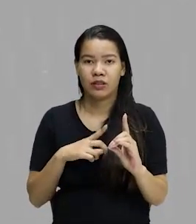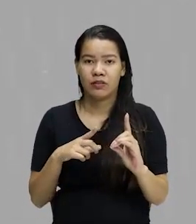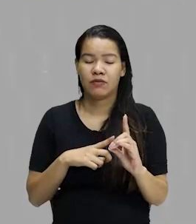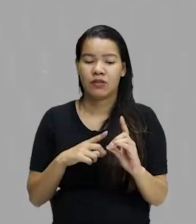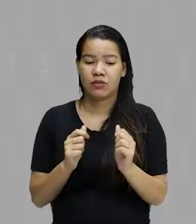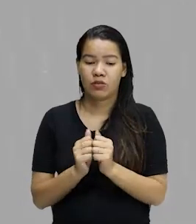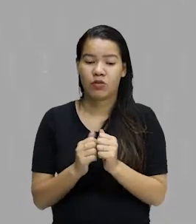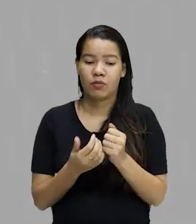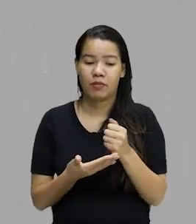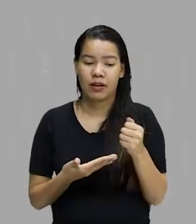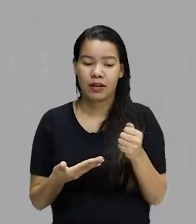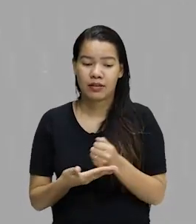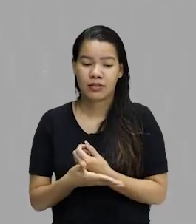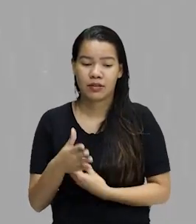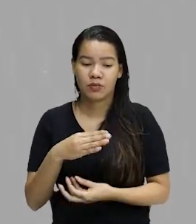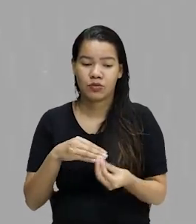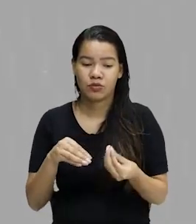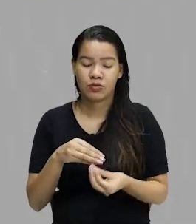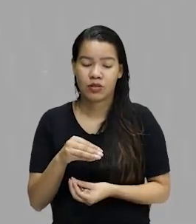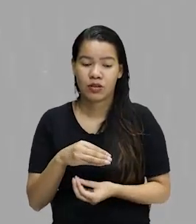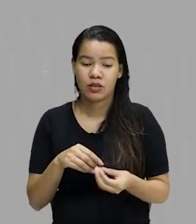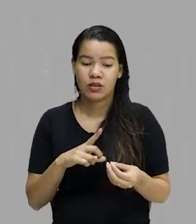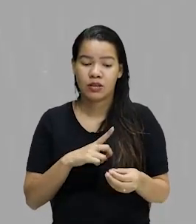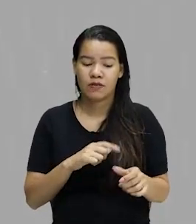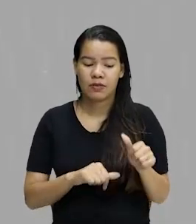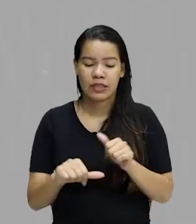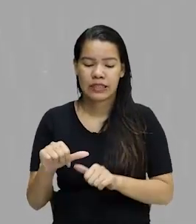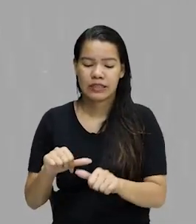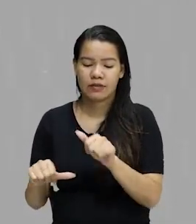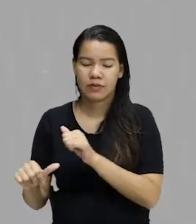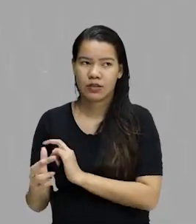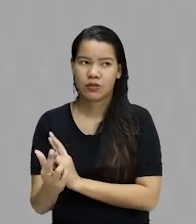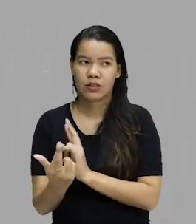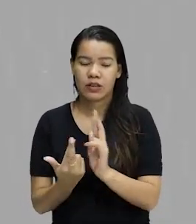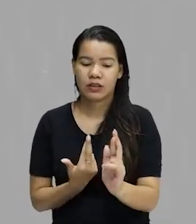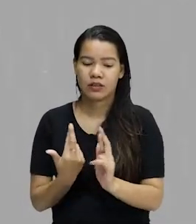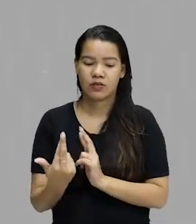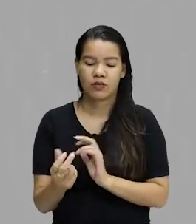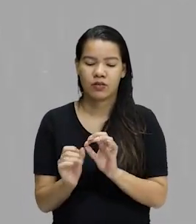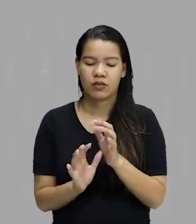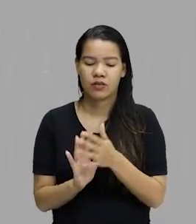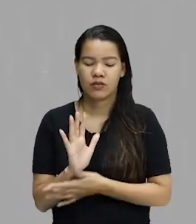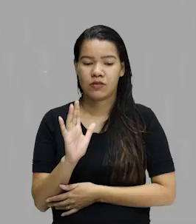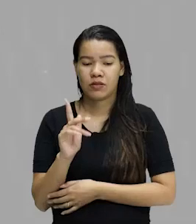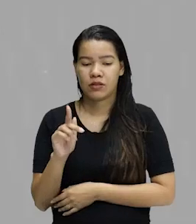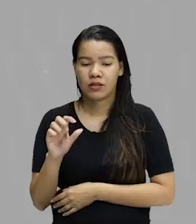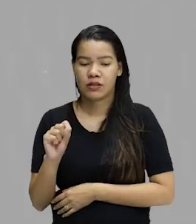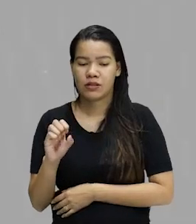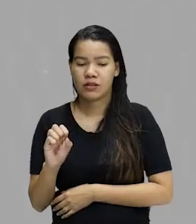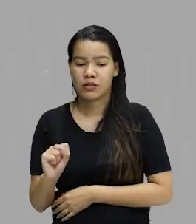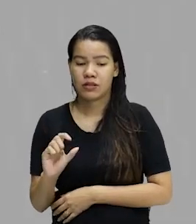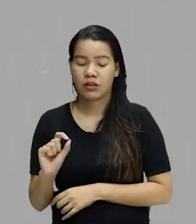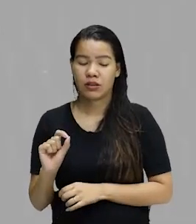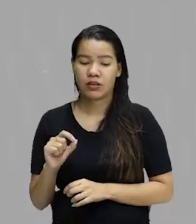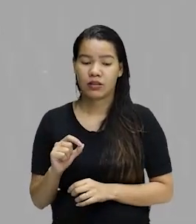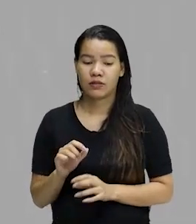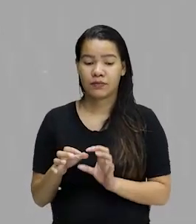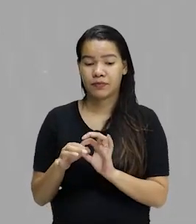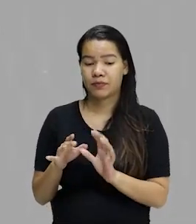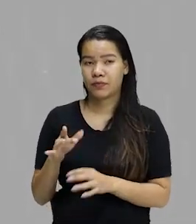com base na mistura, houve uma transformação, uma reação química, produzindo gases tóxicos, que deixou essa